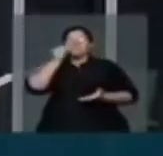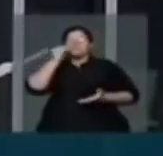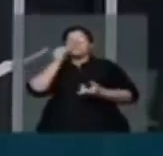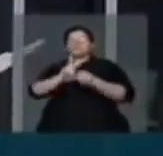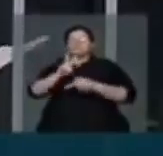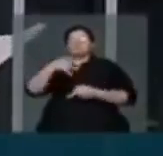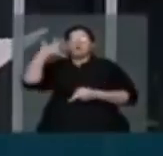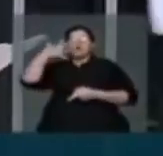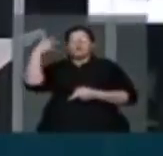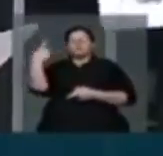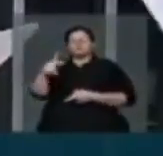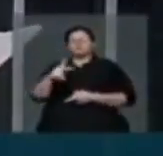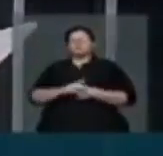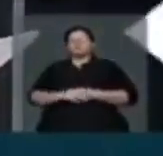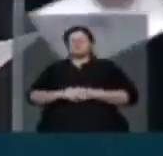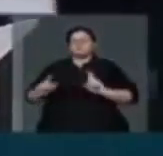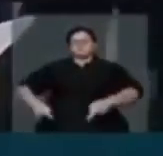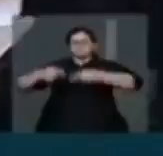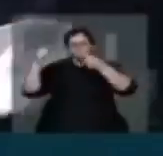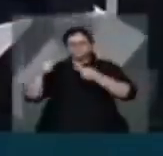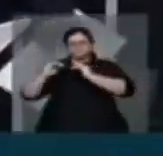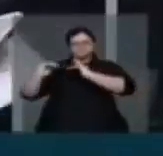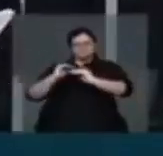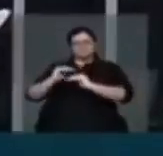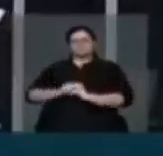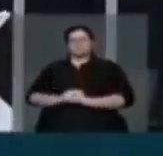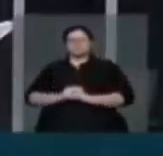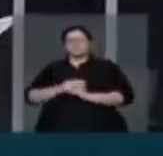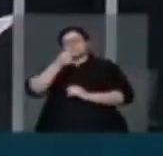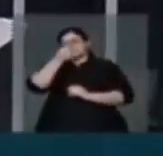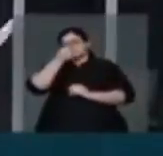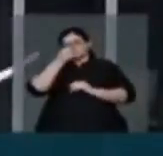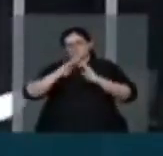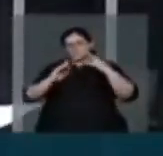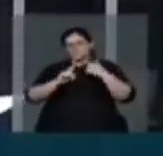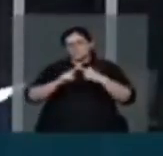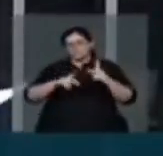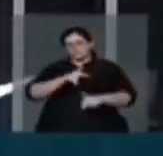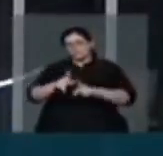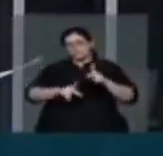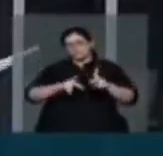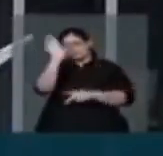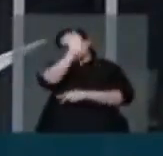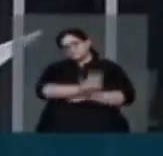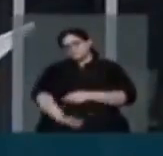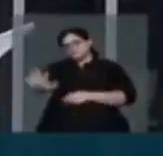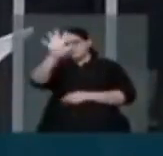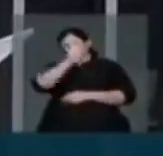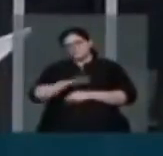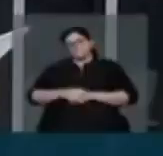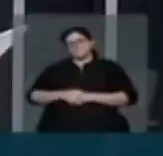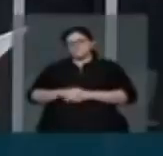discursos que afrontam a dignidade das igrejas do povo evangélico nesse Brasil. Tratando-se do